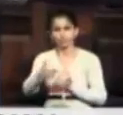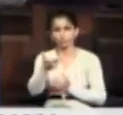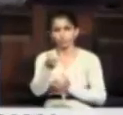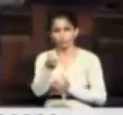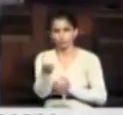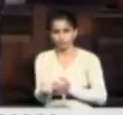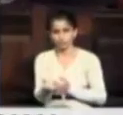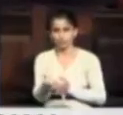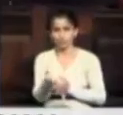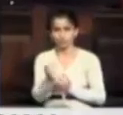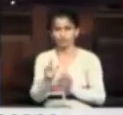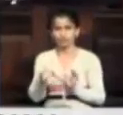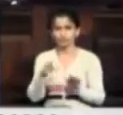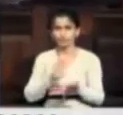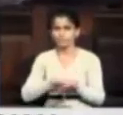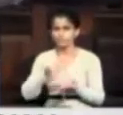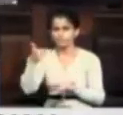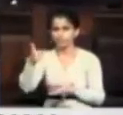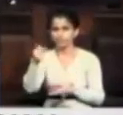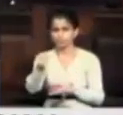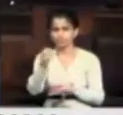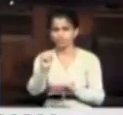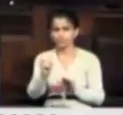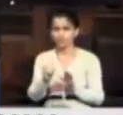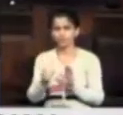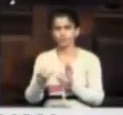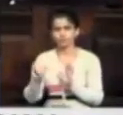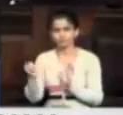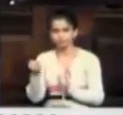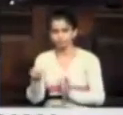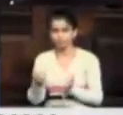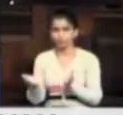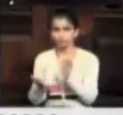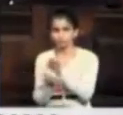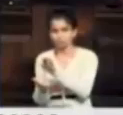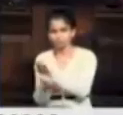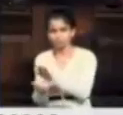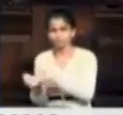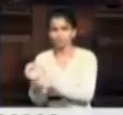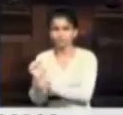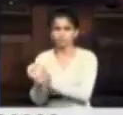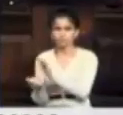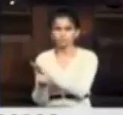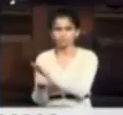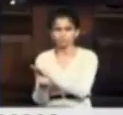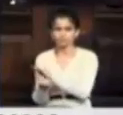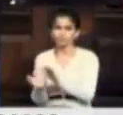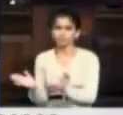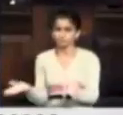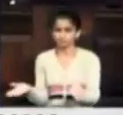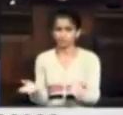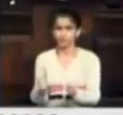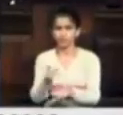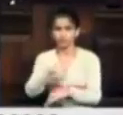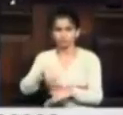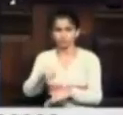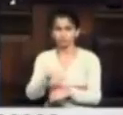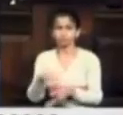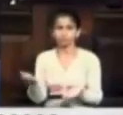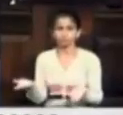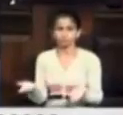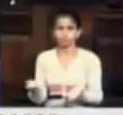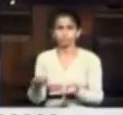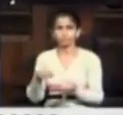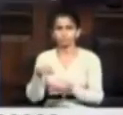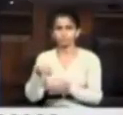ainda esse ano, foram mais de 70 isenções. Eu sei que é o projeto seguinte da pauta que trata disso e que nós vamos votar favoráveis.